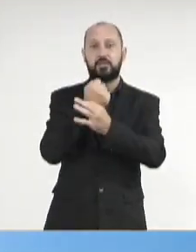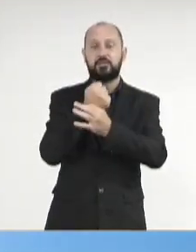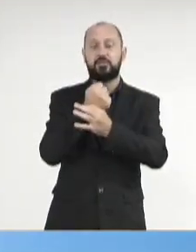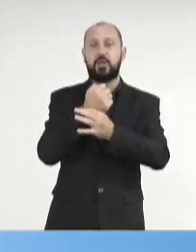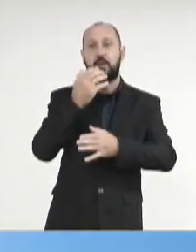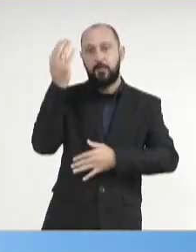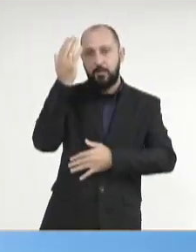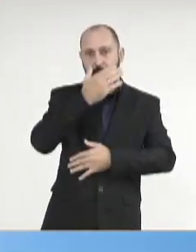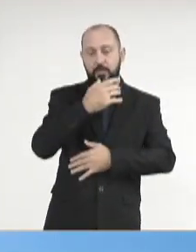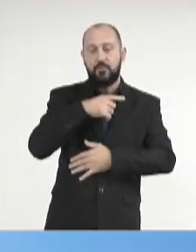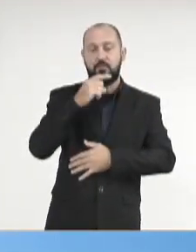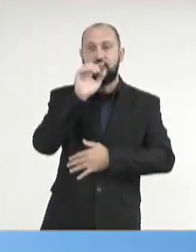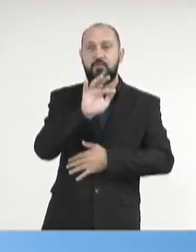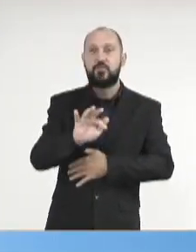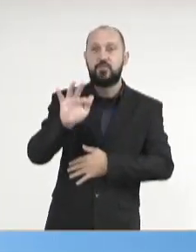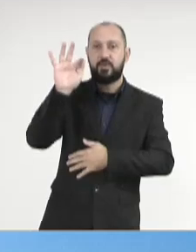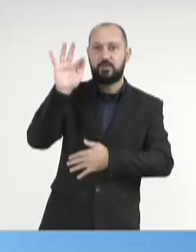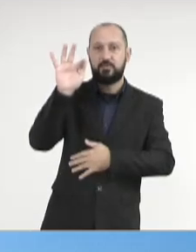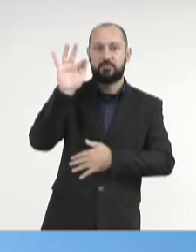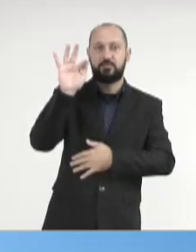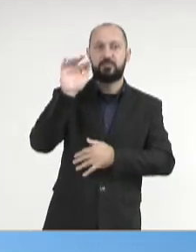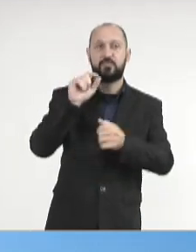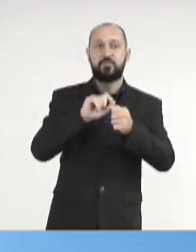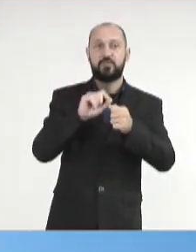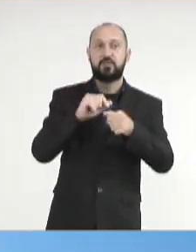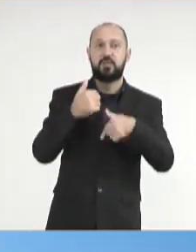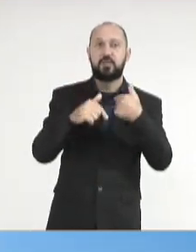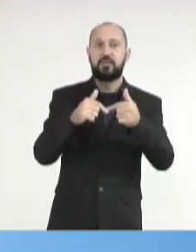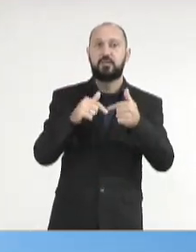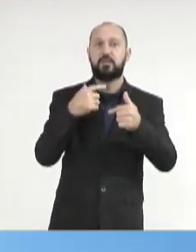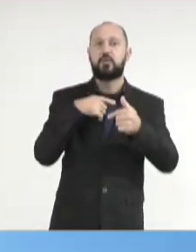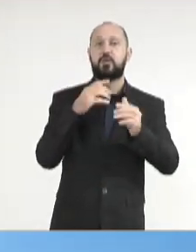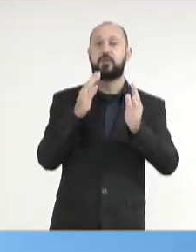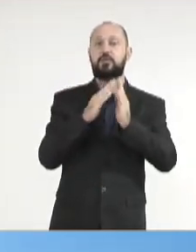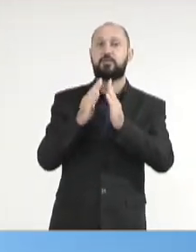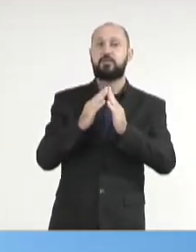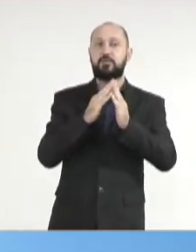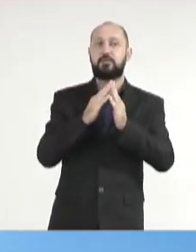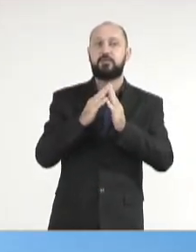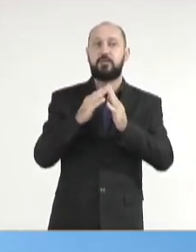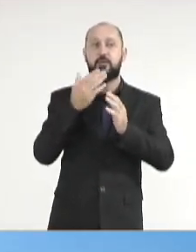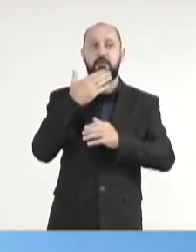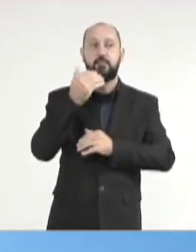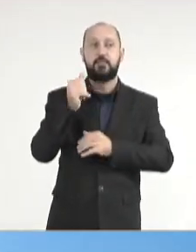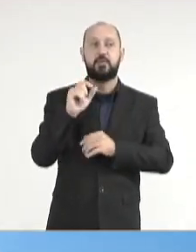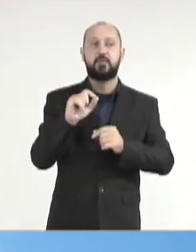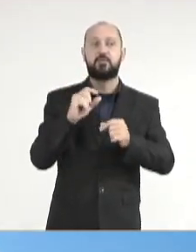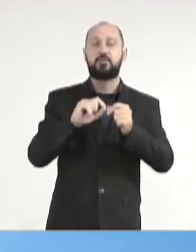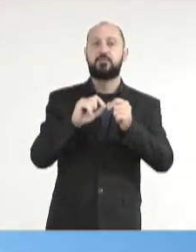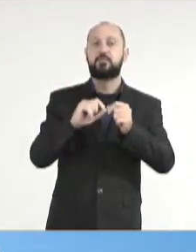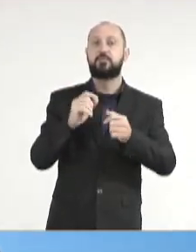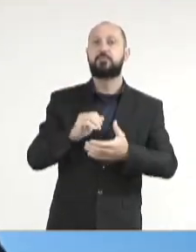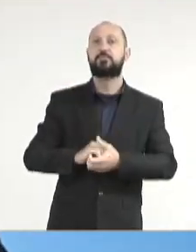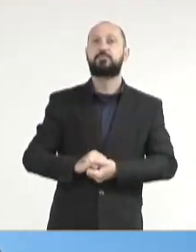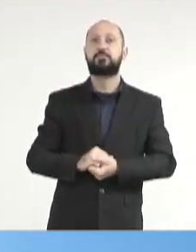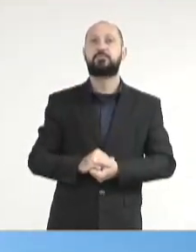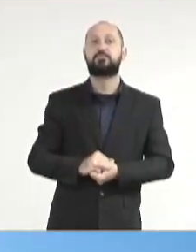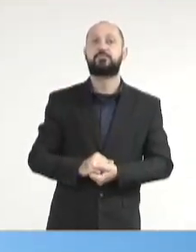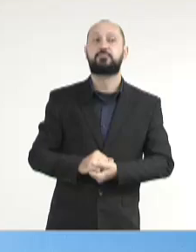prestada pela União pela realização do programa habitacional. É uma melhoria no programa habitacional